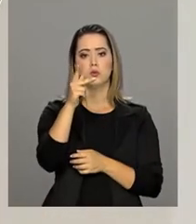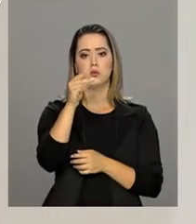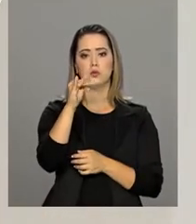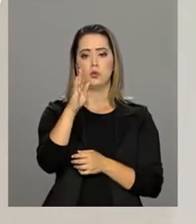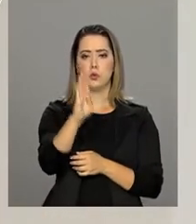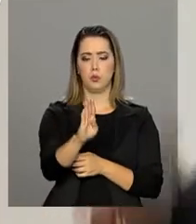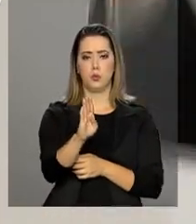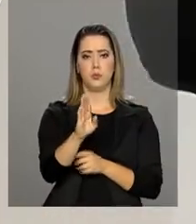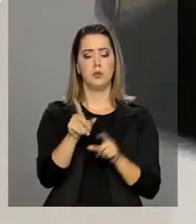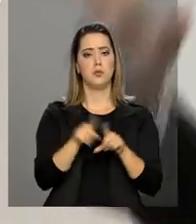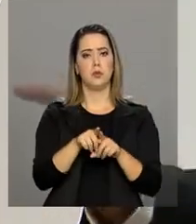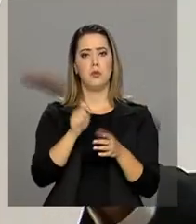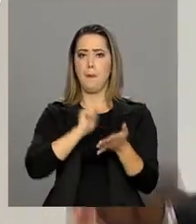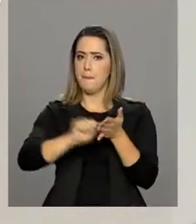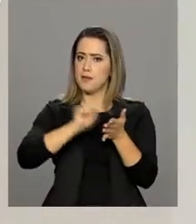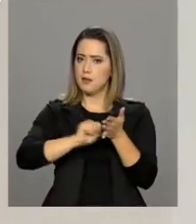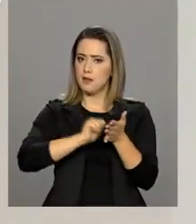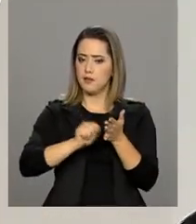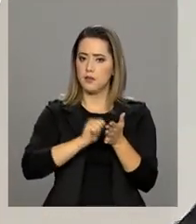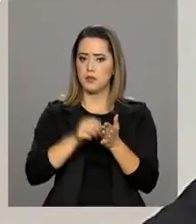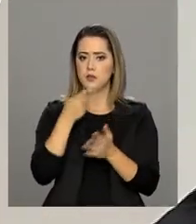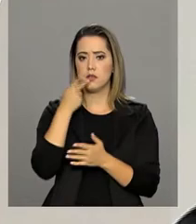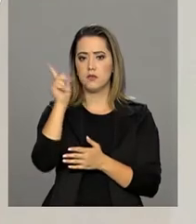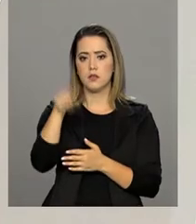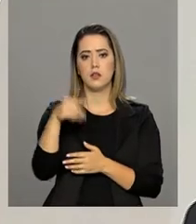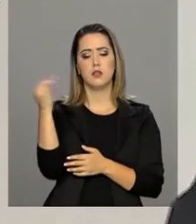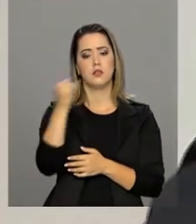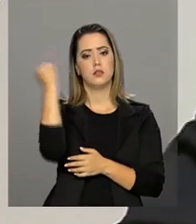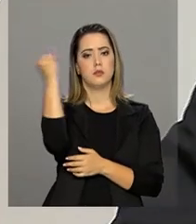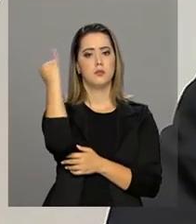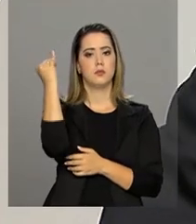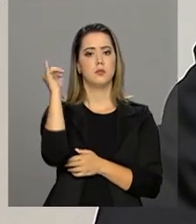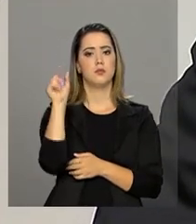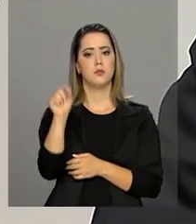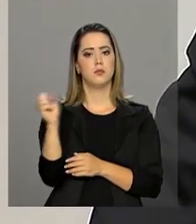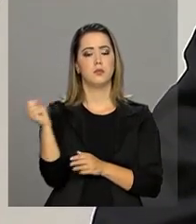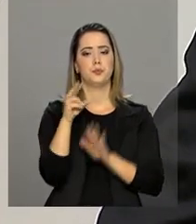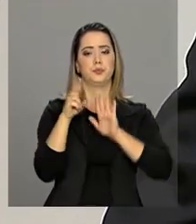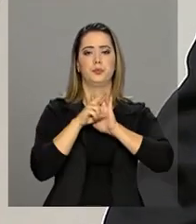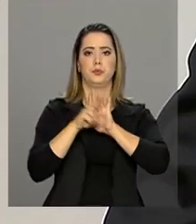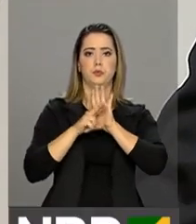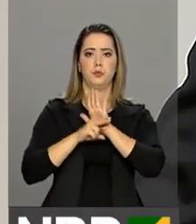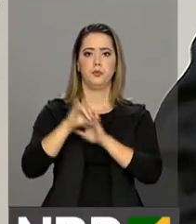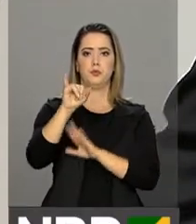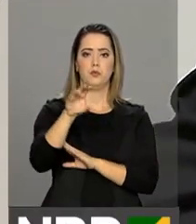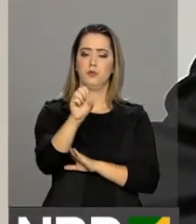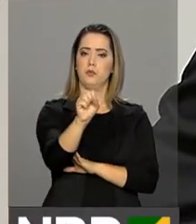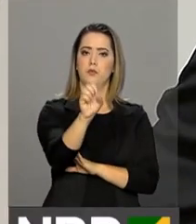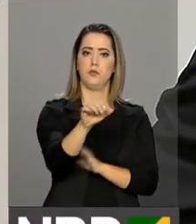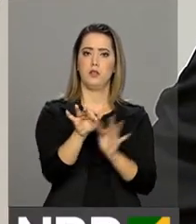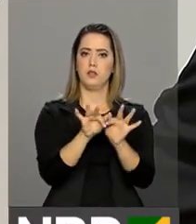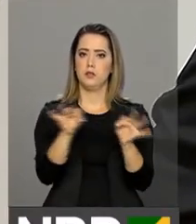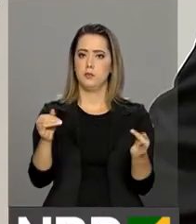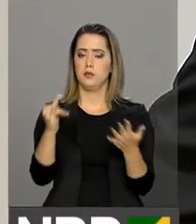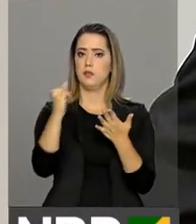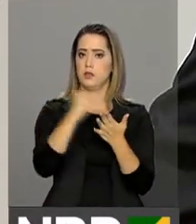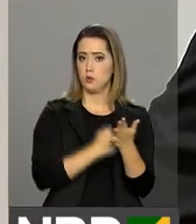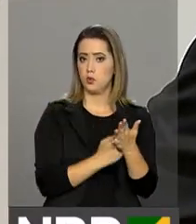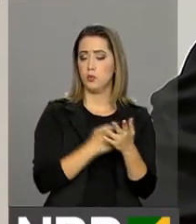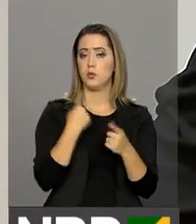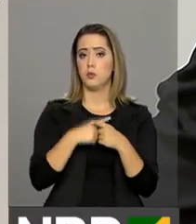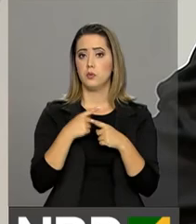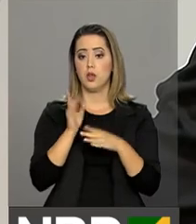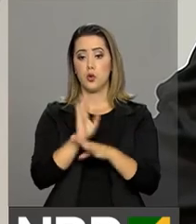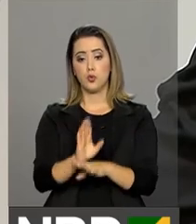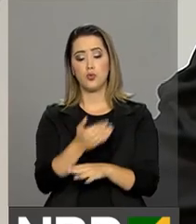chegamos assim que fizesse umas publicações dizendo da importância da reforma da previdência da simplificação tributária isso